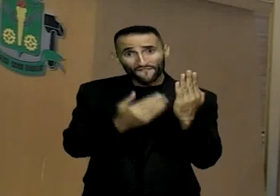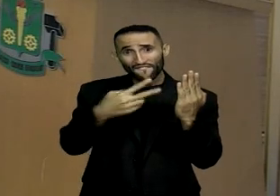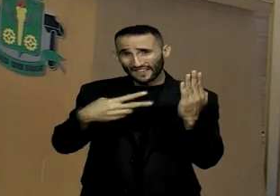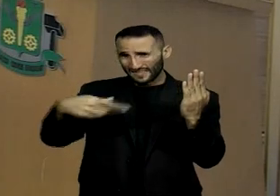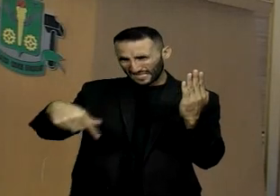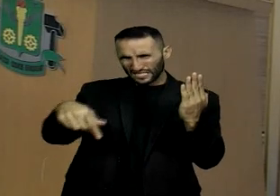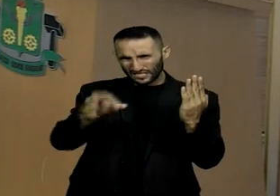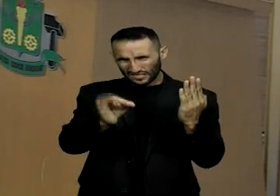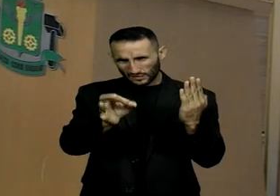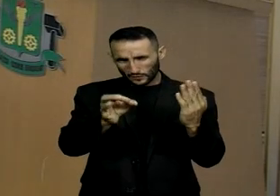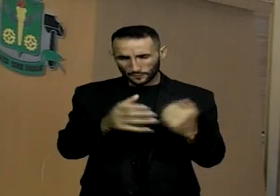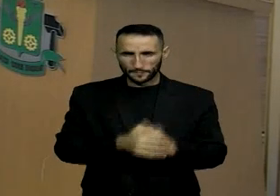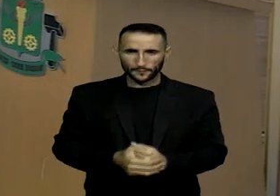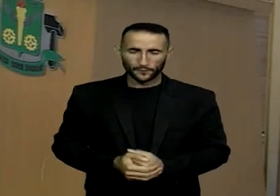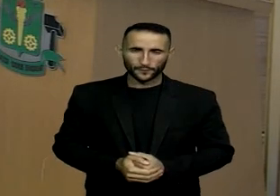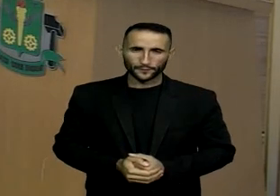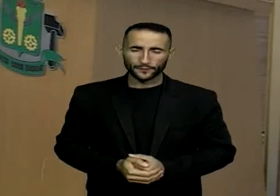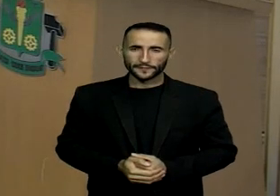27.